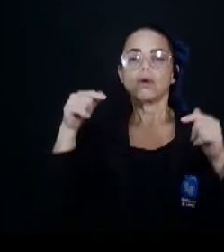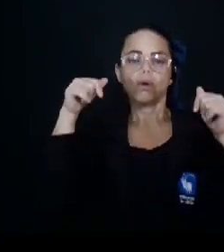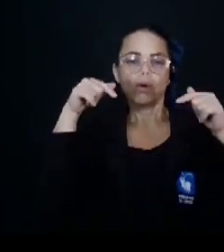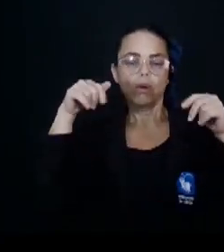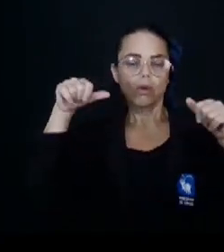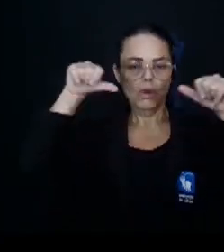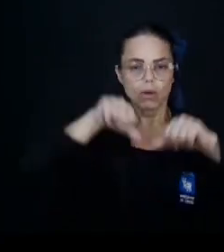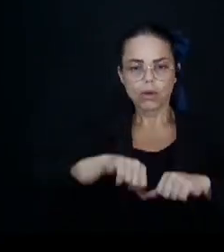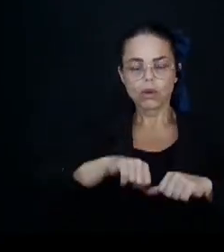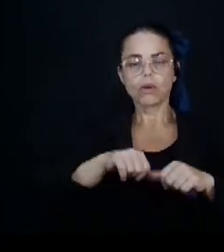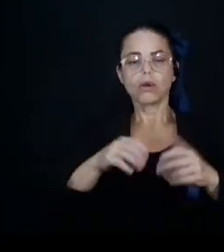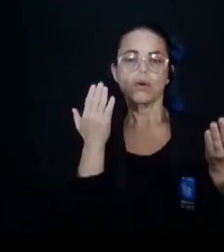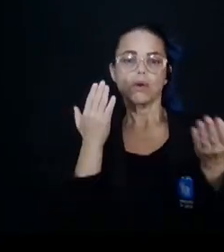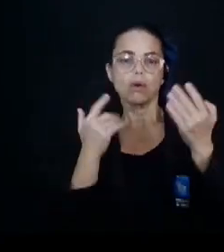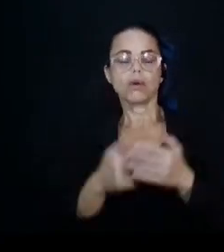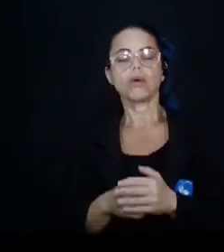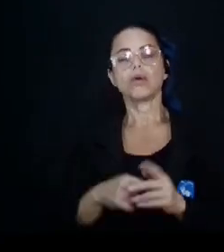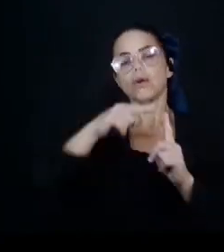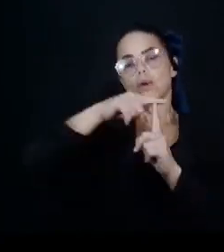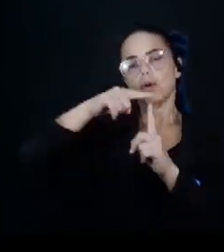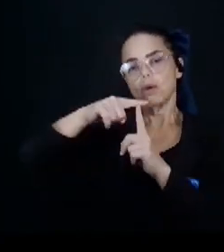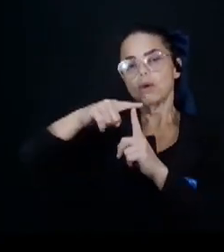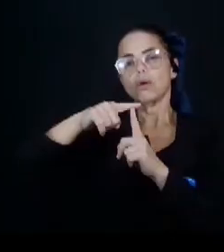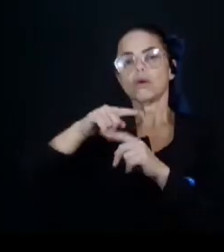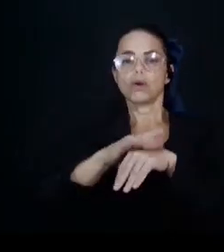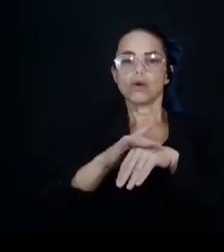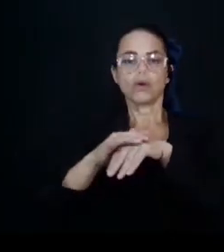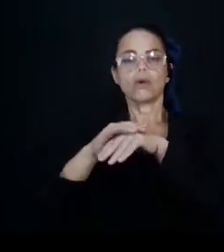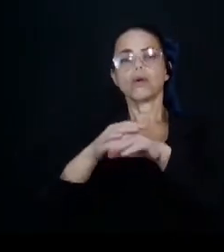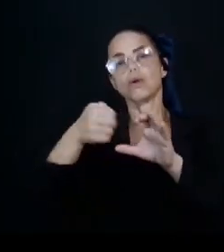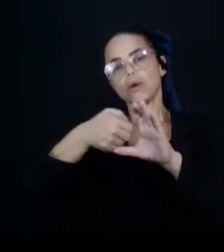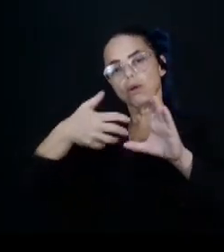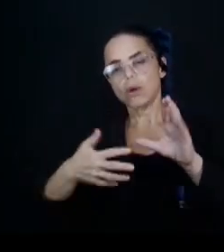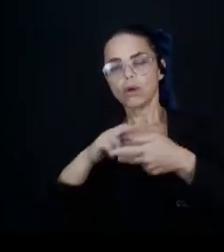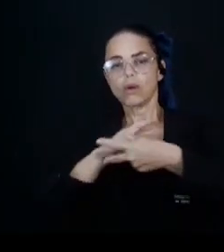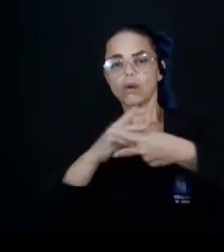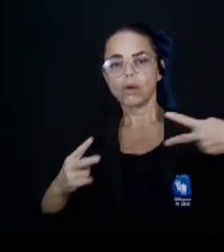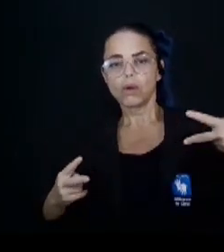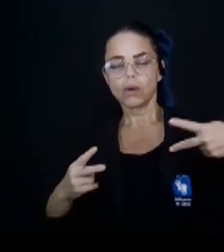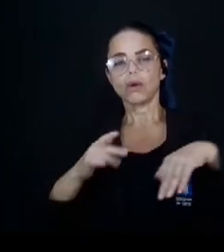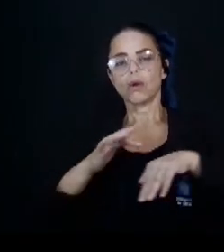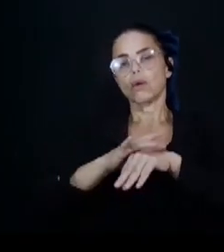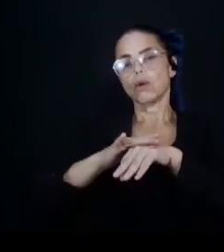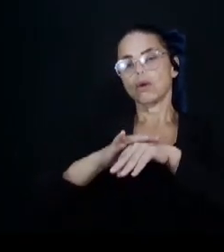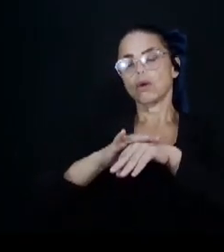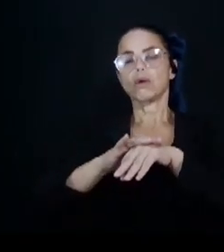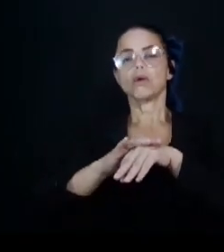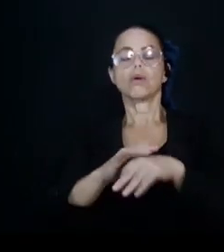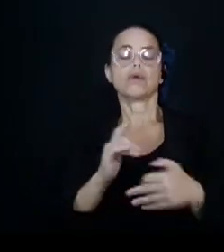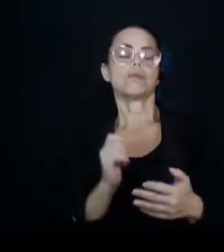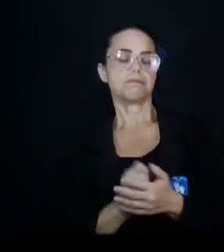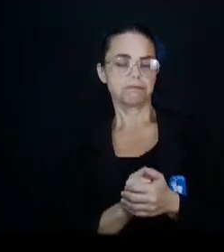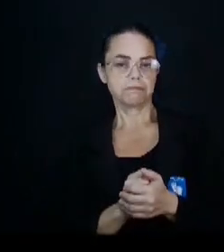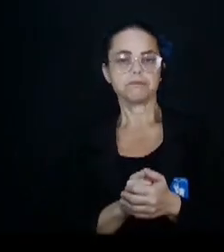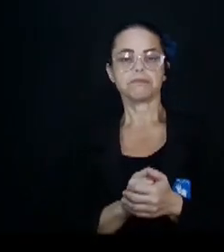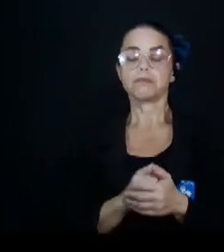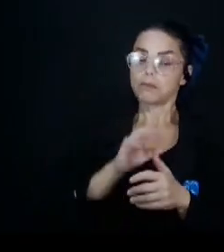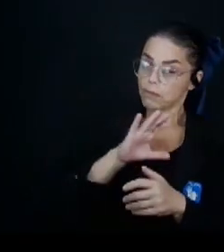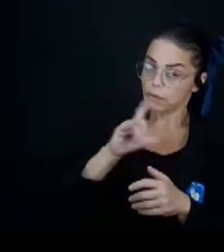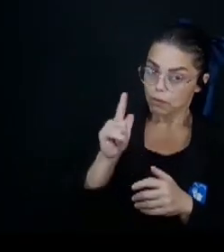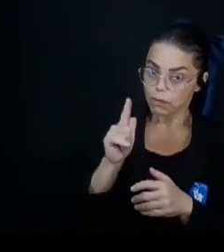subtipo de doença e da característica genética dessa doença. Então, a gente, claro, visa